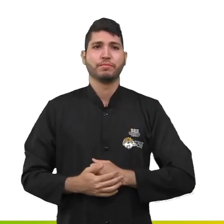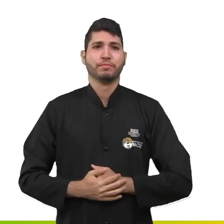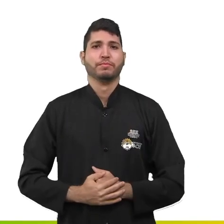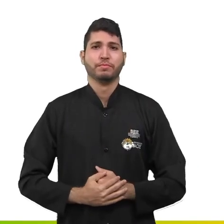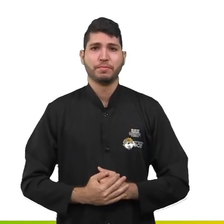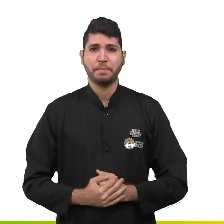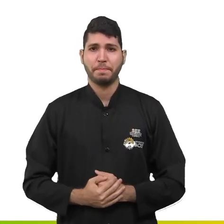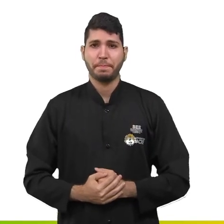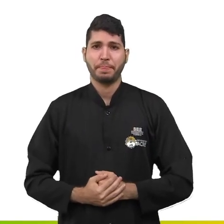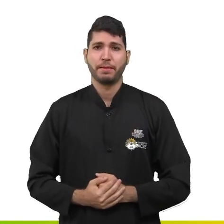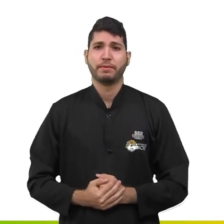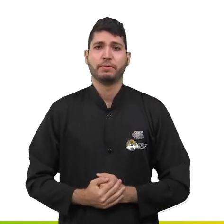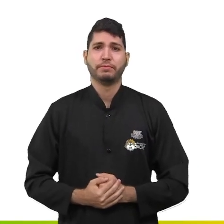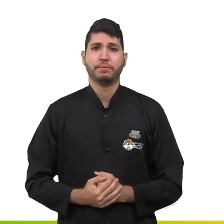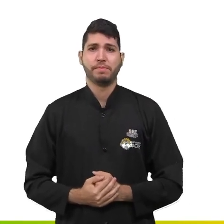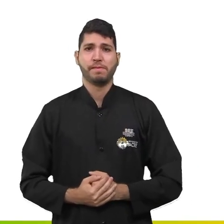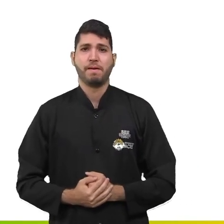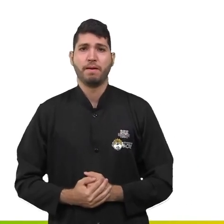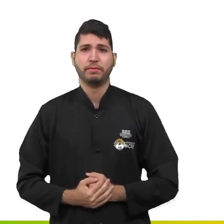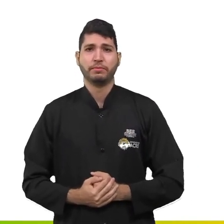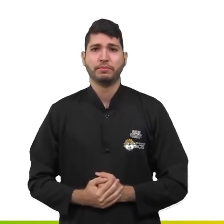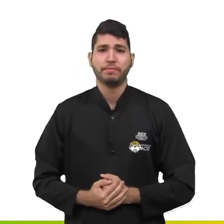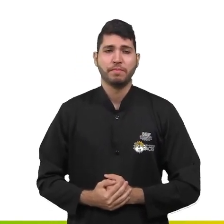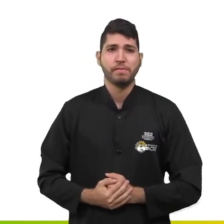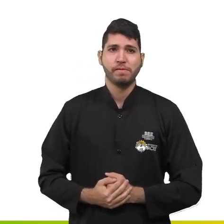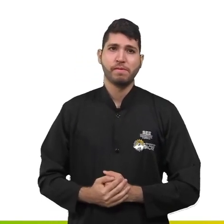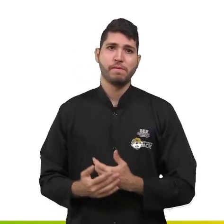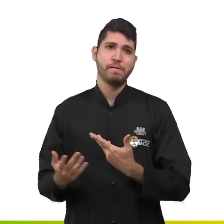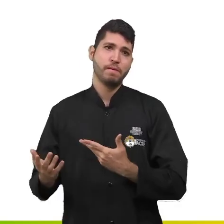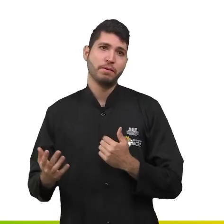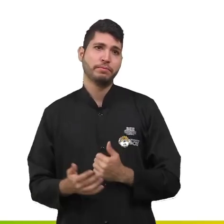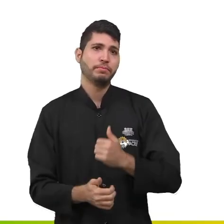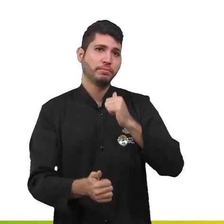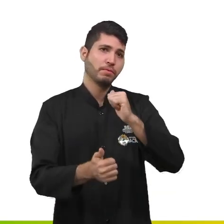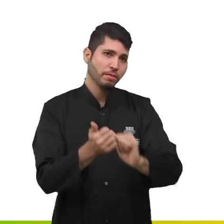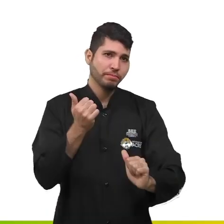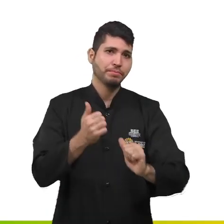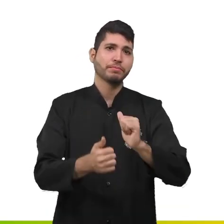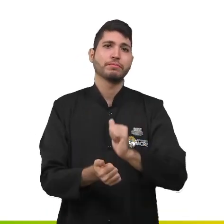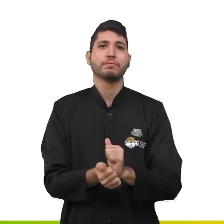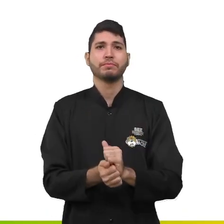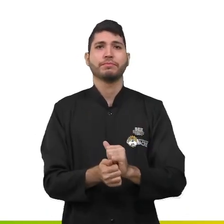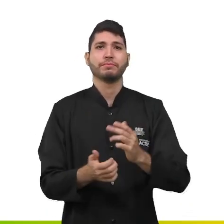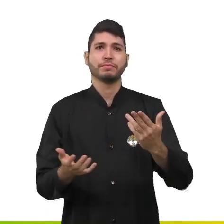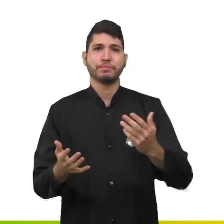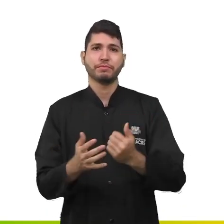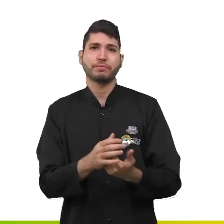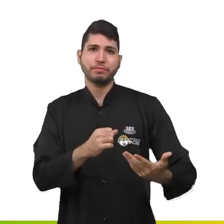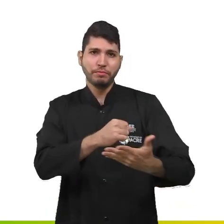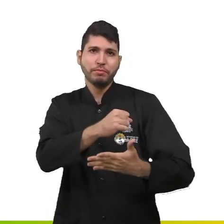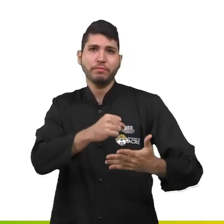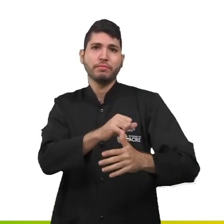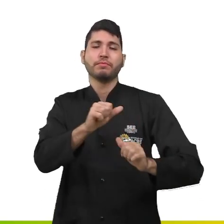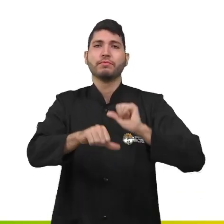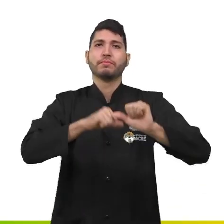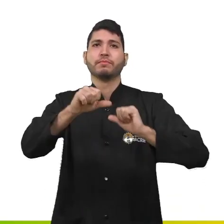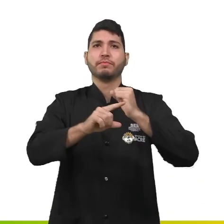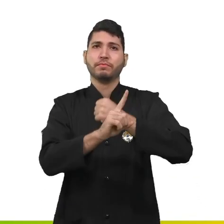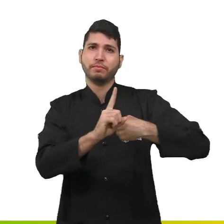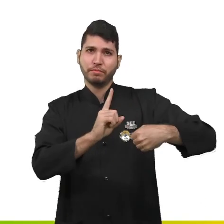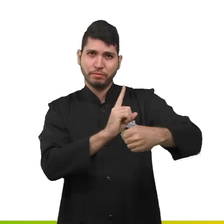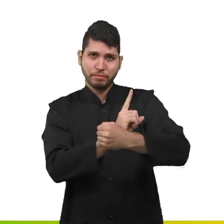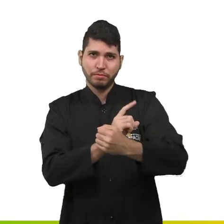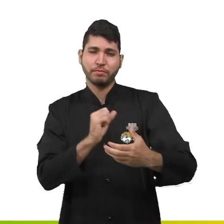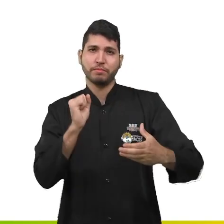no conteúdo. Ó, esporte como instrumento de transformação social. O esporte é uma ferramenta poderosa para promover